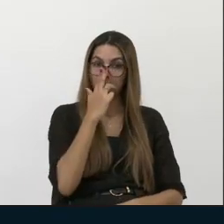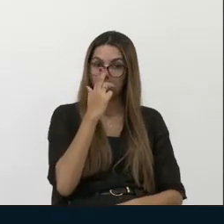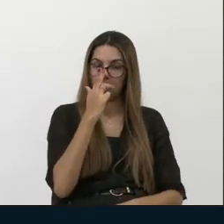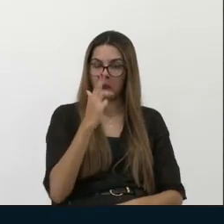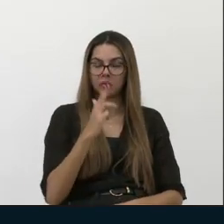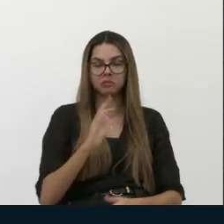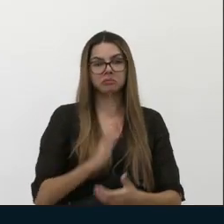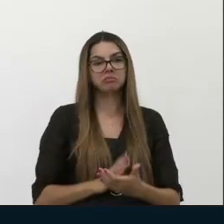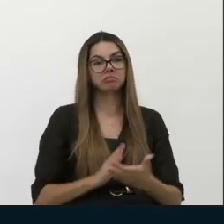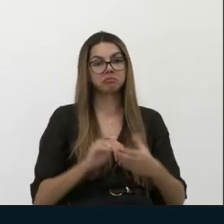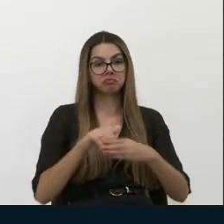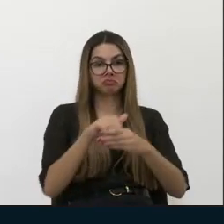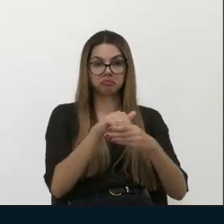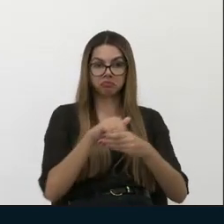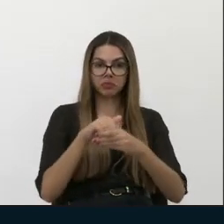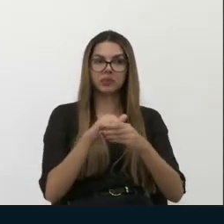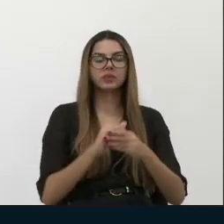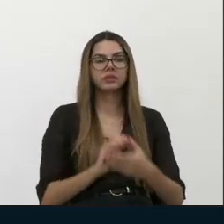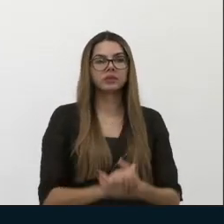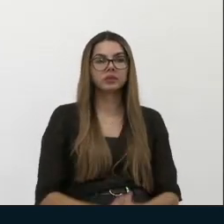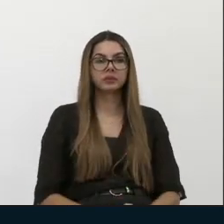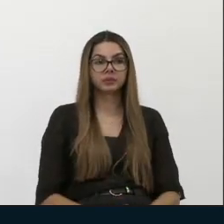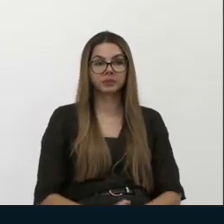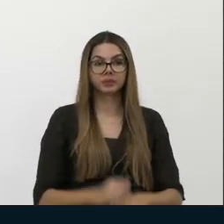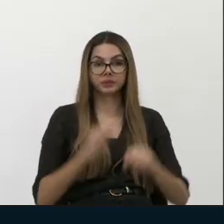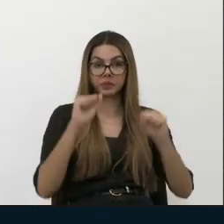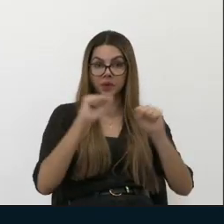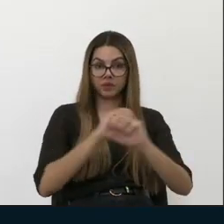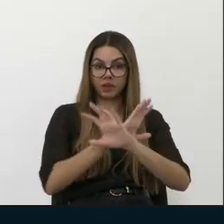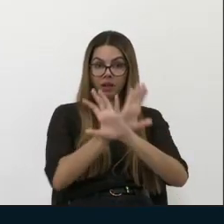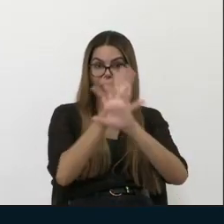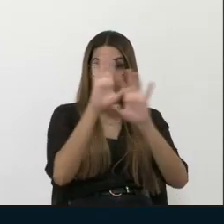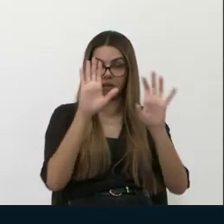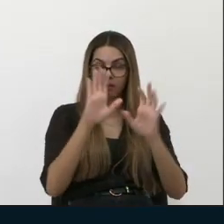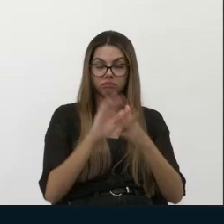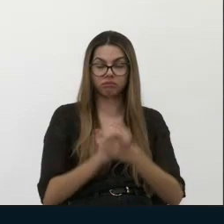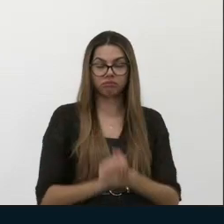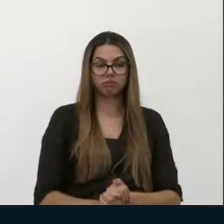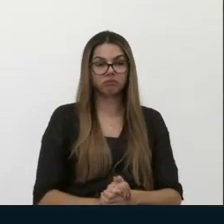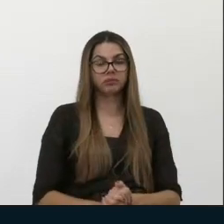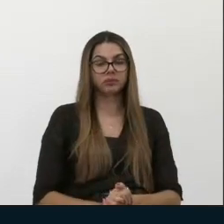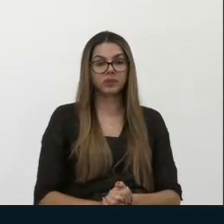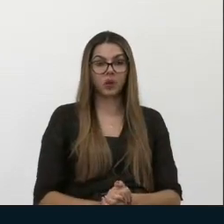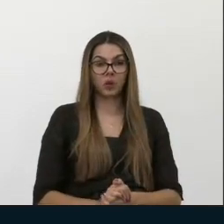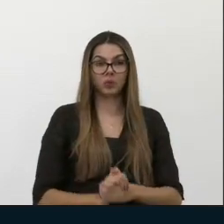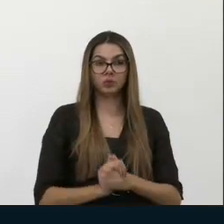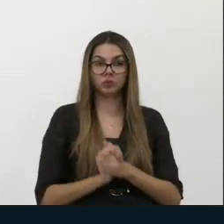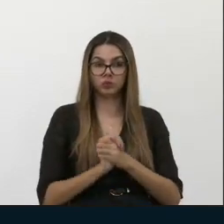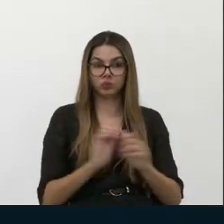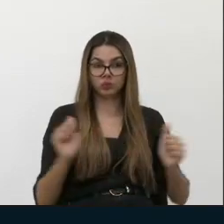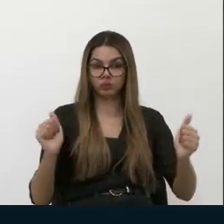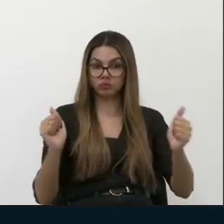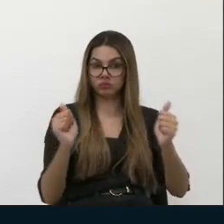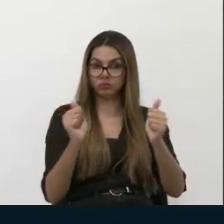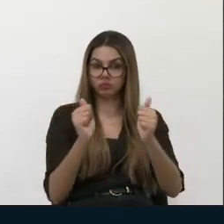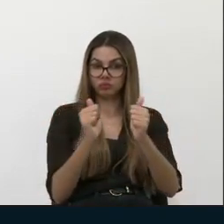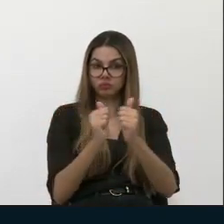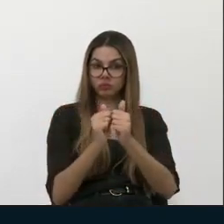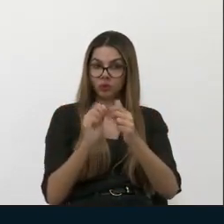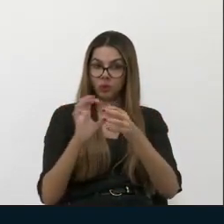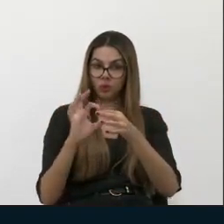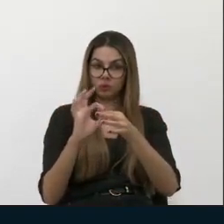contra o seu voto. Né? Quero deixar bem claro que a nossa união é antes, não